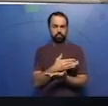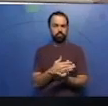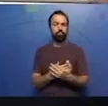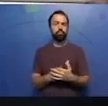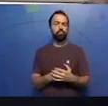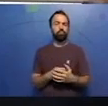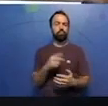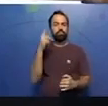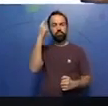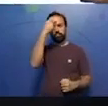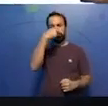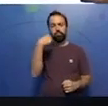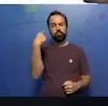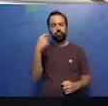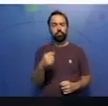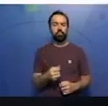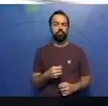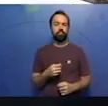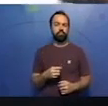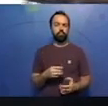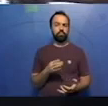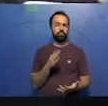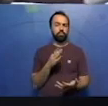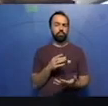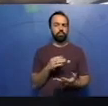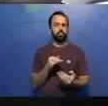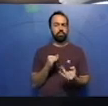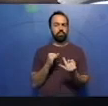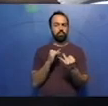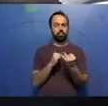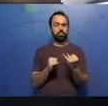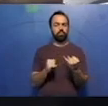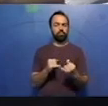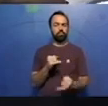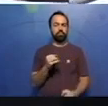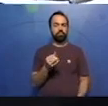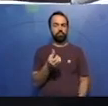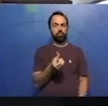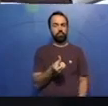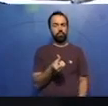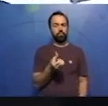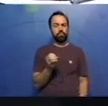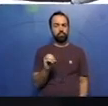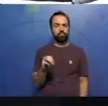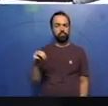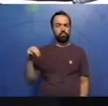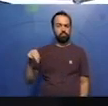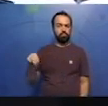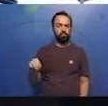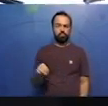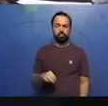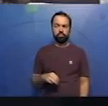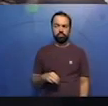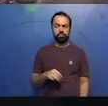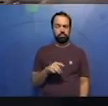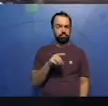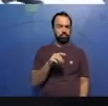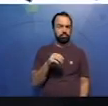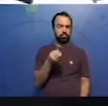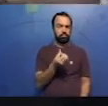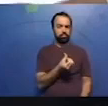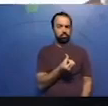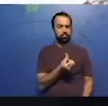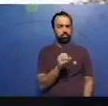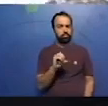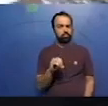é a metade de 60 minutos. 60 minutos é quando o ponteiro dos minutos parte daqui do 12 e faz